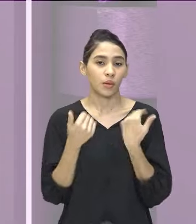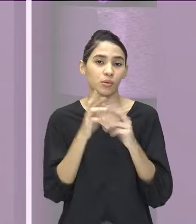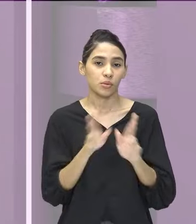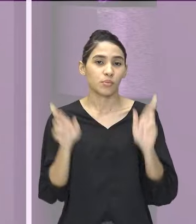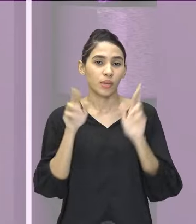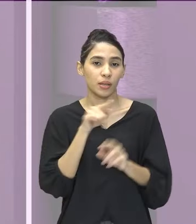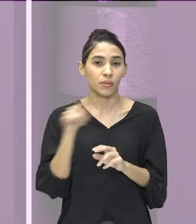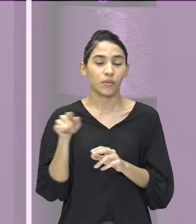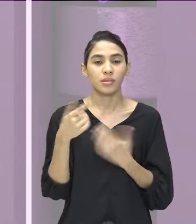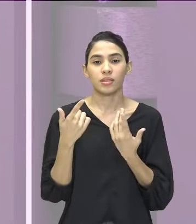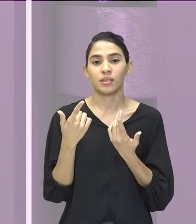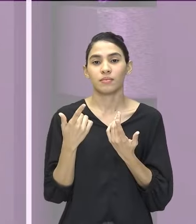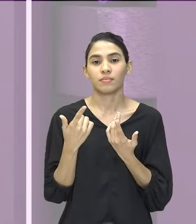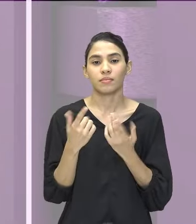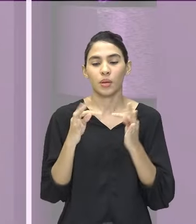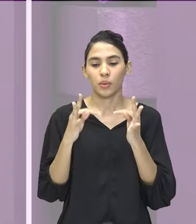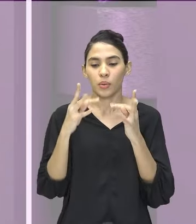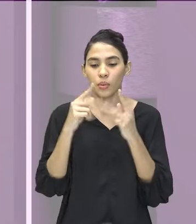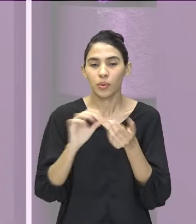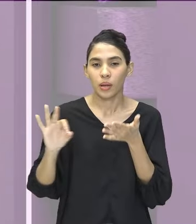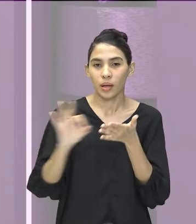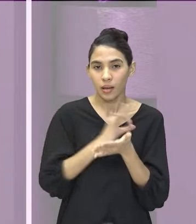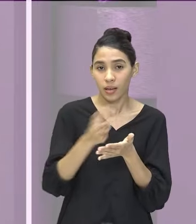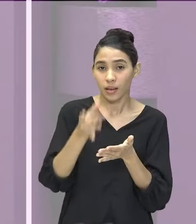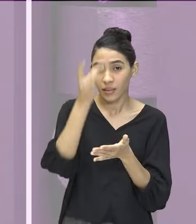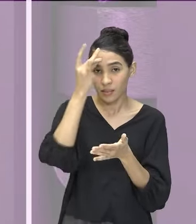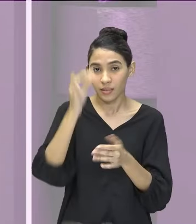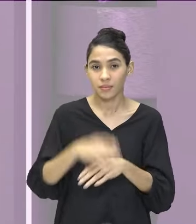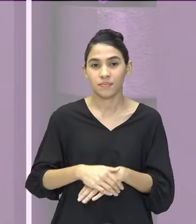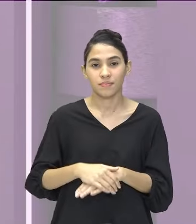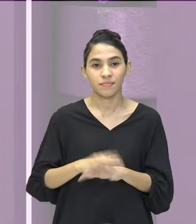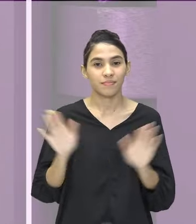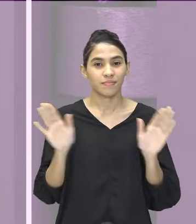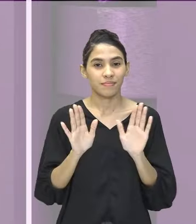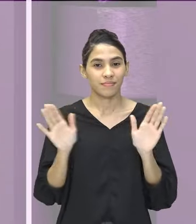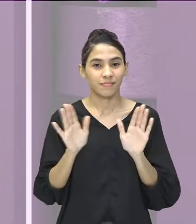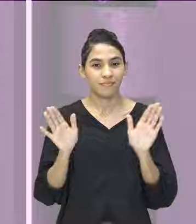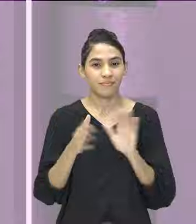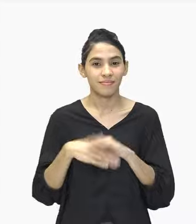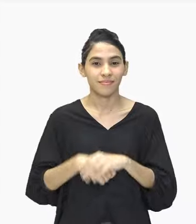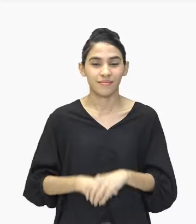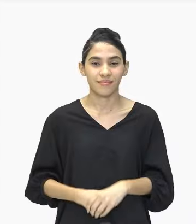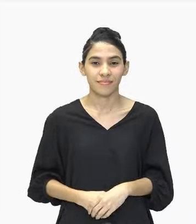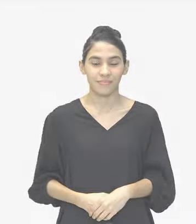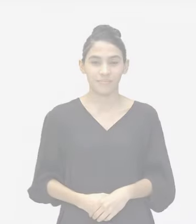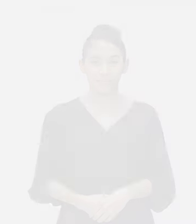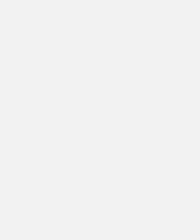você tenha realizado aí todas as anotações possíveis e até o próximo encontro.